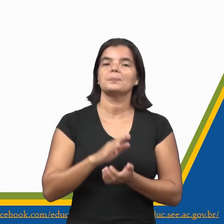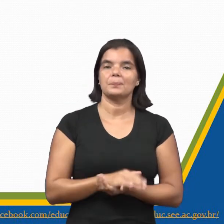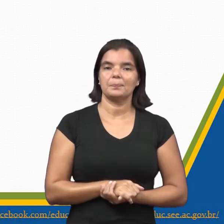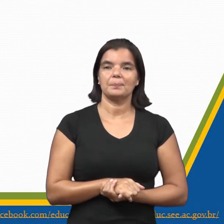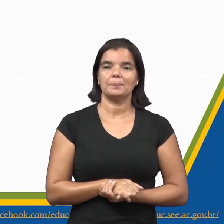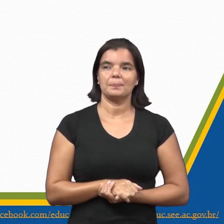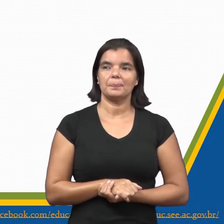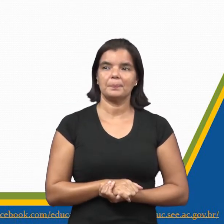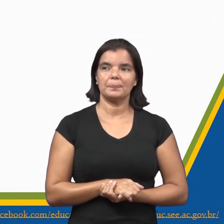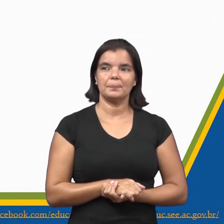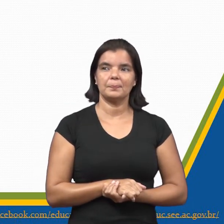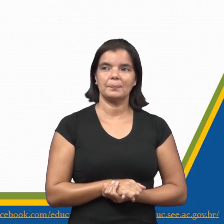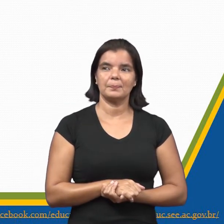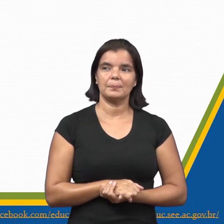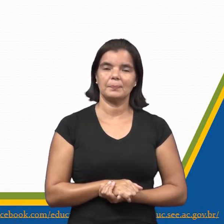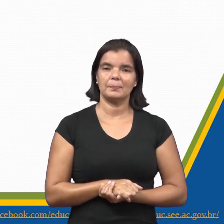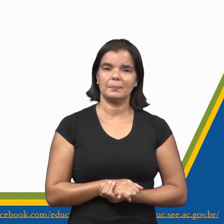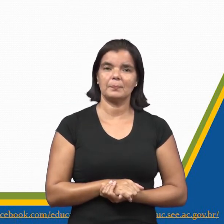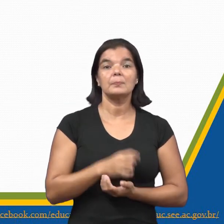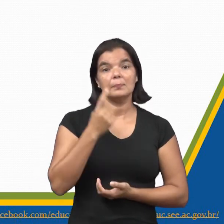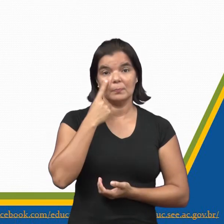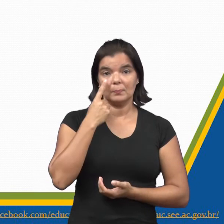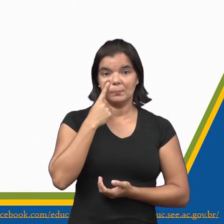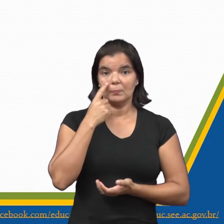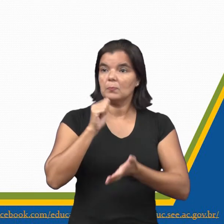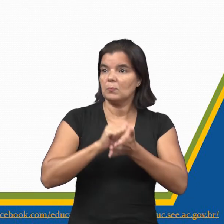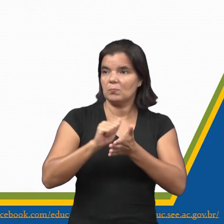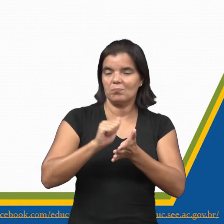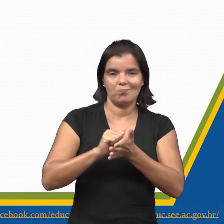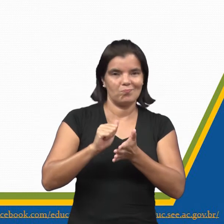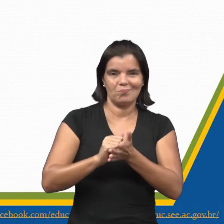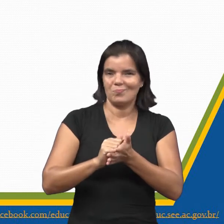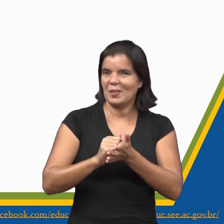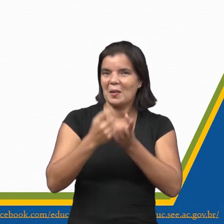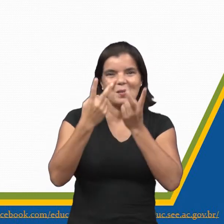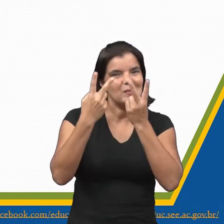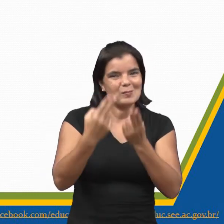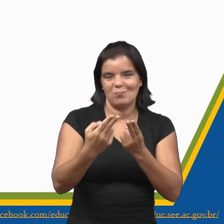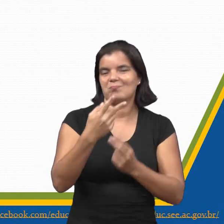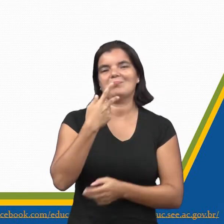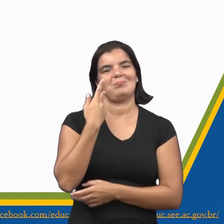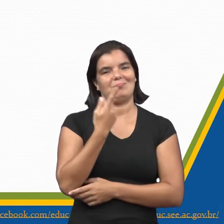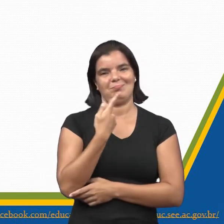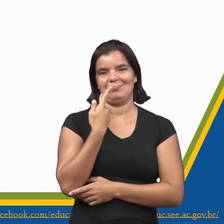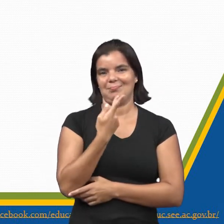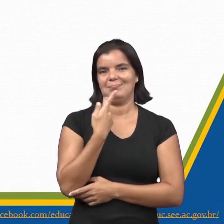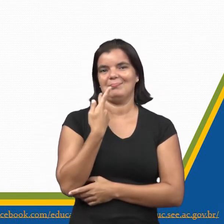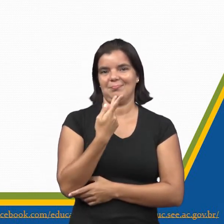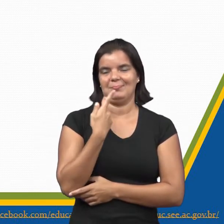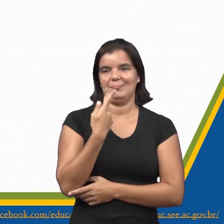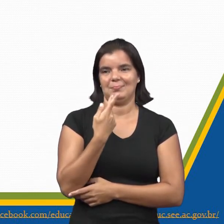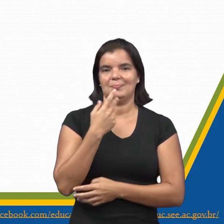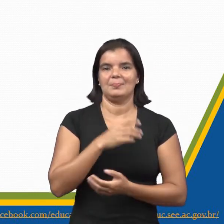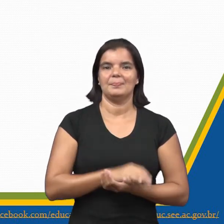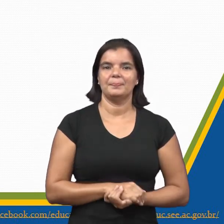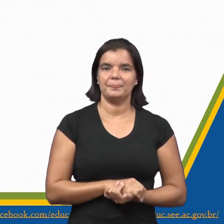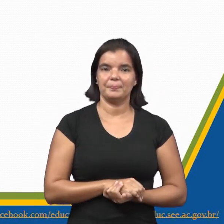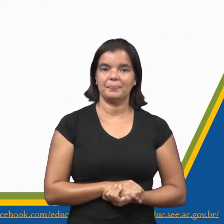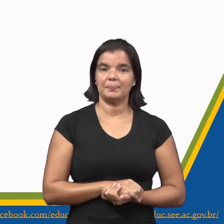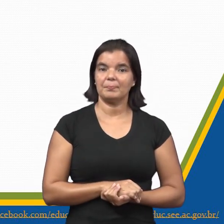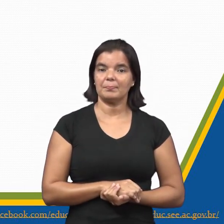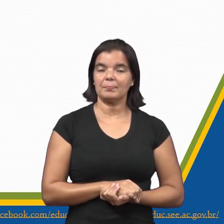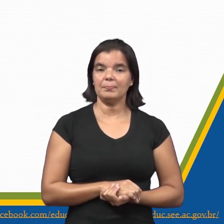nosso país. Então, vamos lá. Escrever não é a mesma coisa de falar,